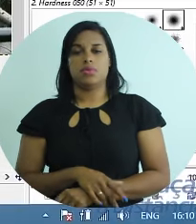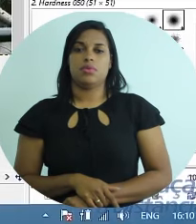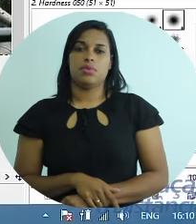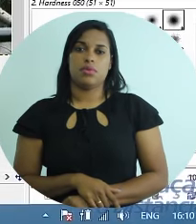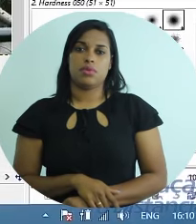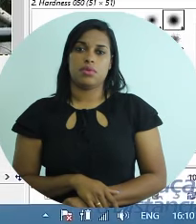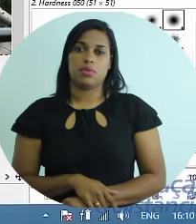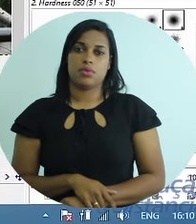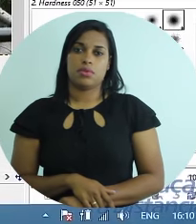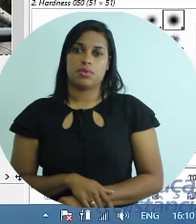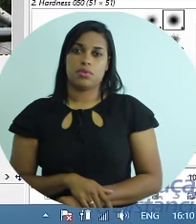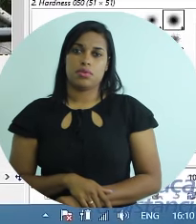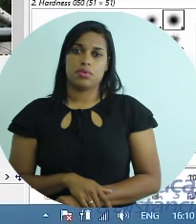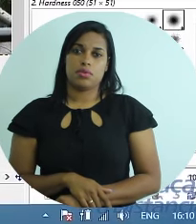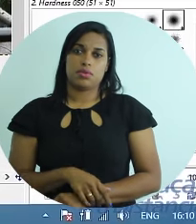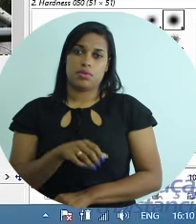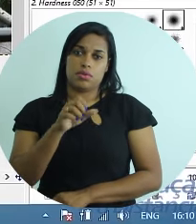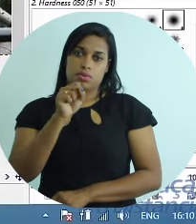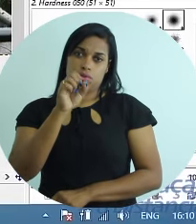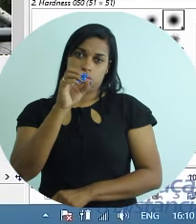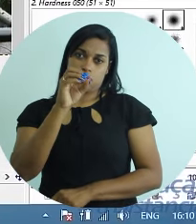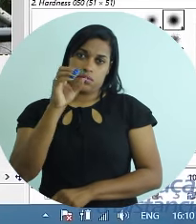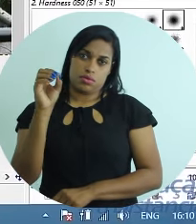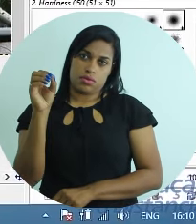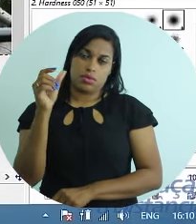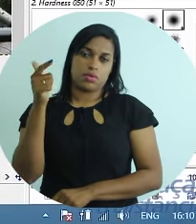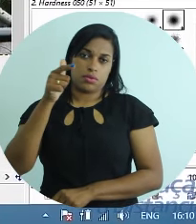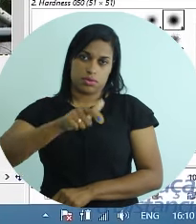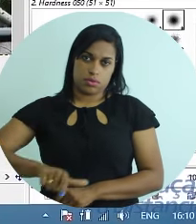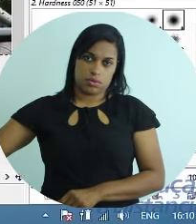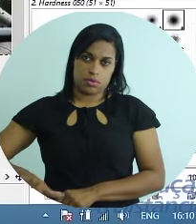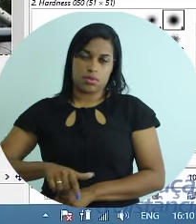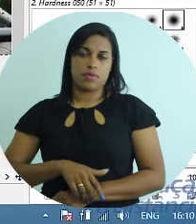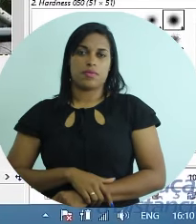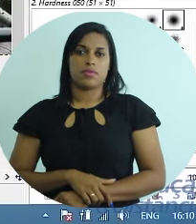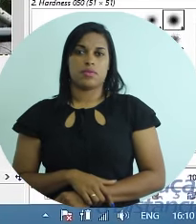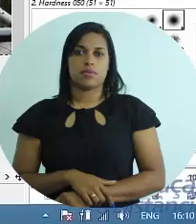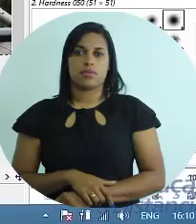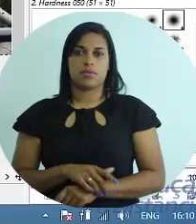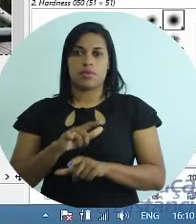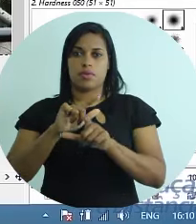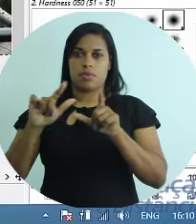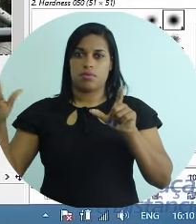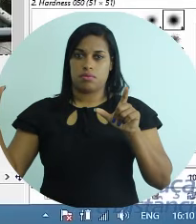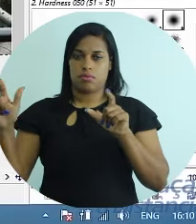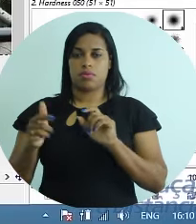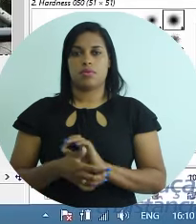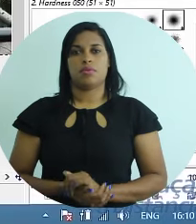para que ela fique com 800 pixels novamente de largura.